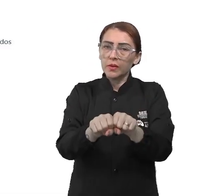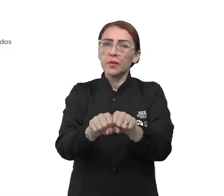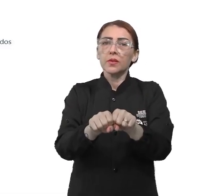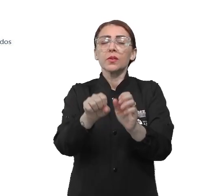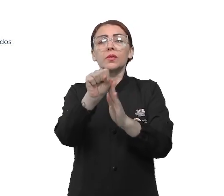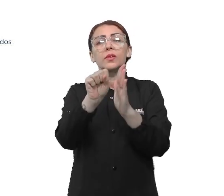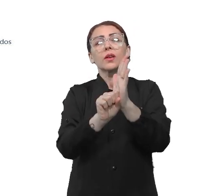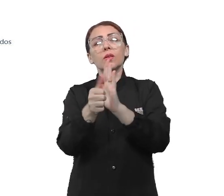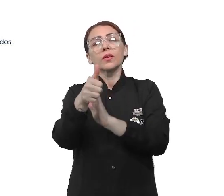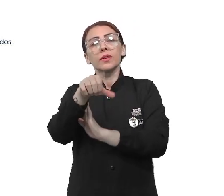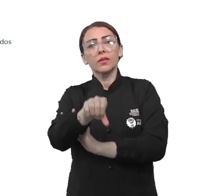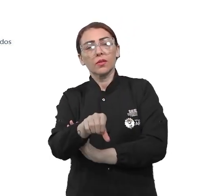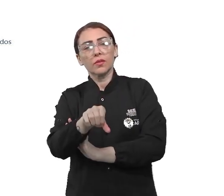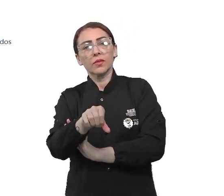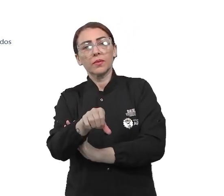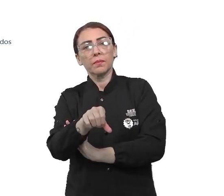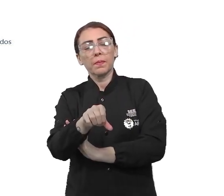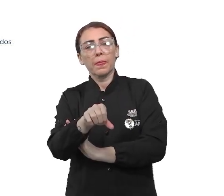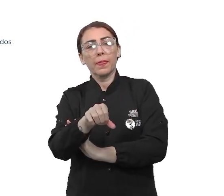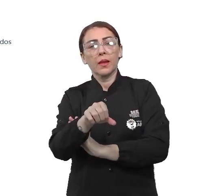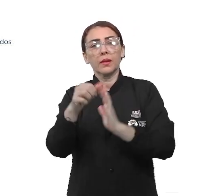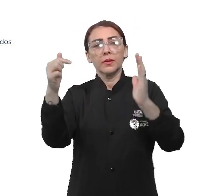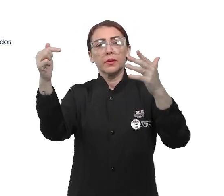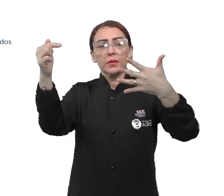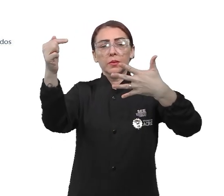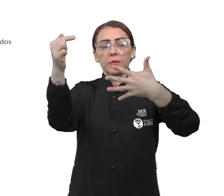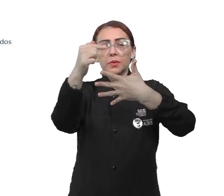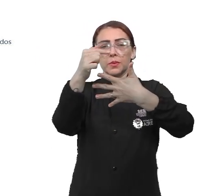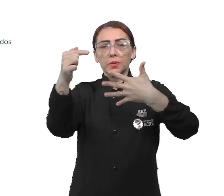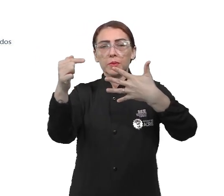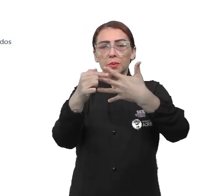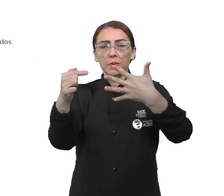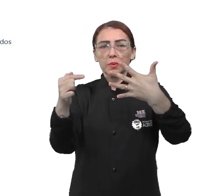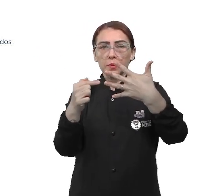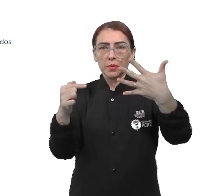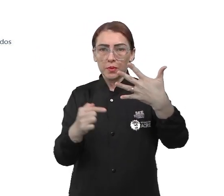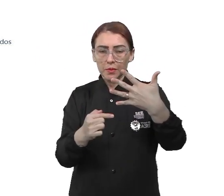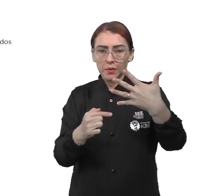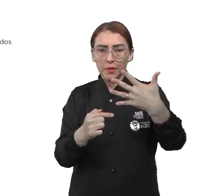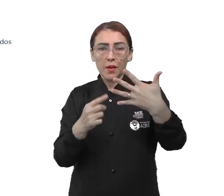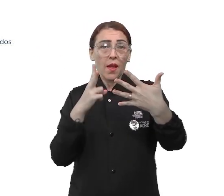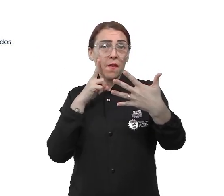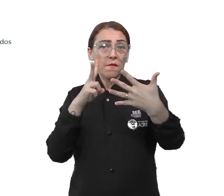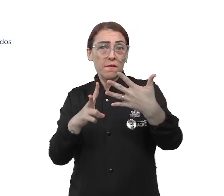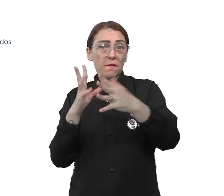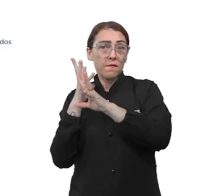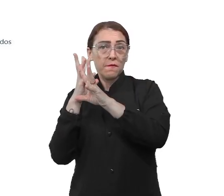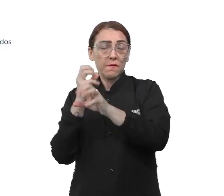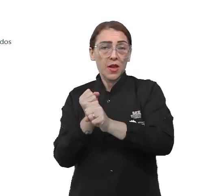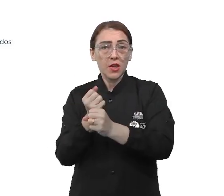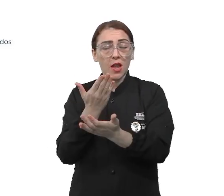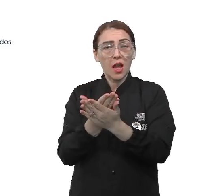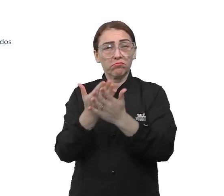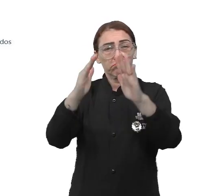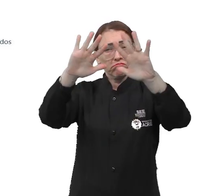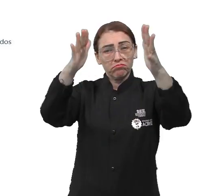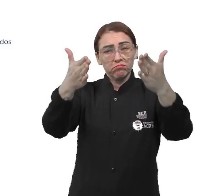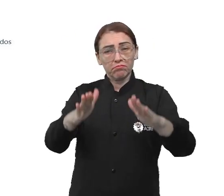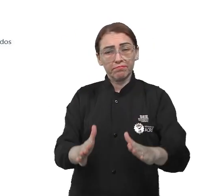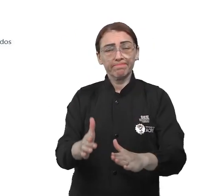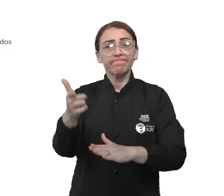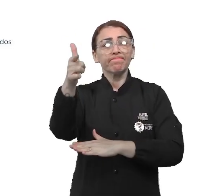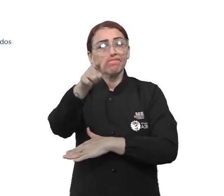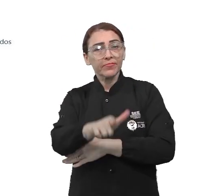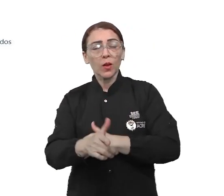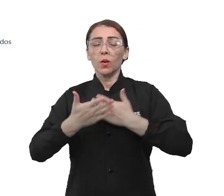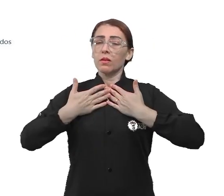do século XIX, são esses pontos aqui. Então, reveja a aula, analise ela novamente